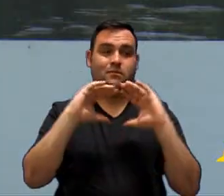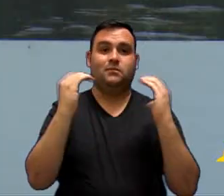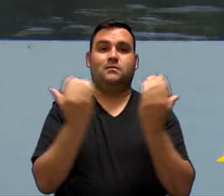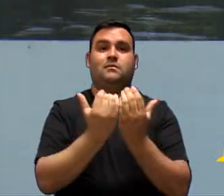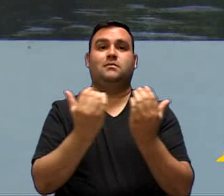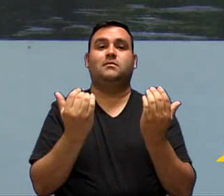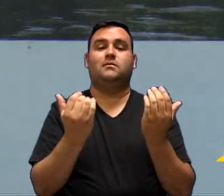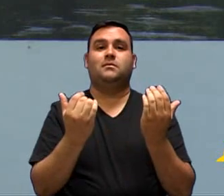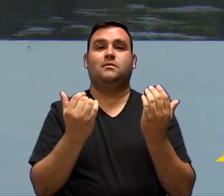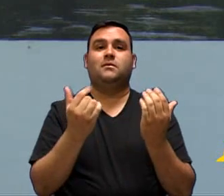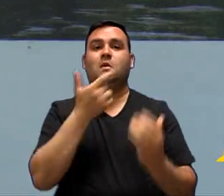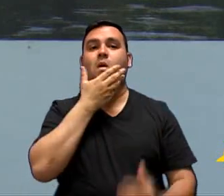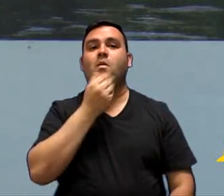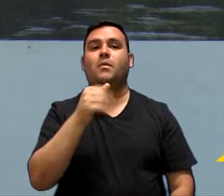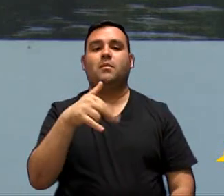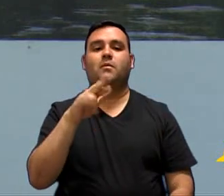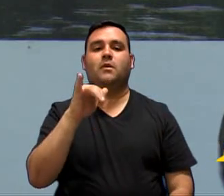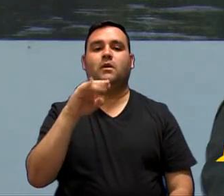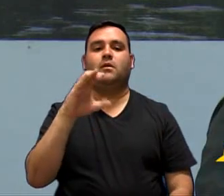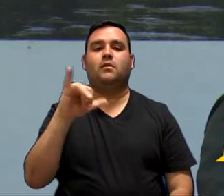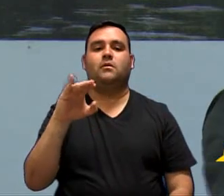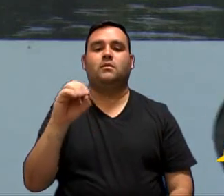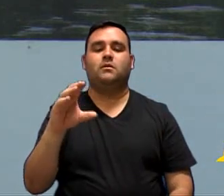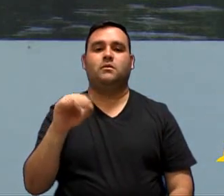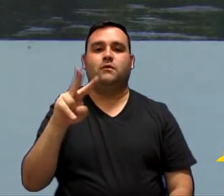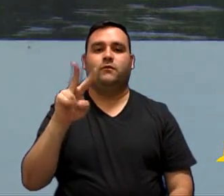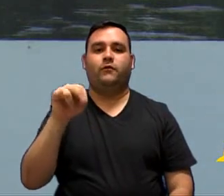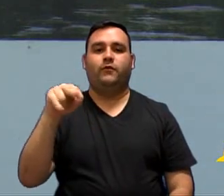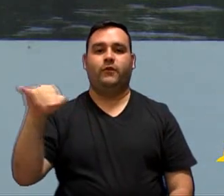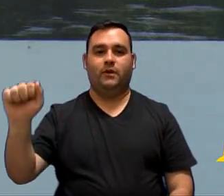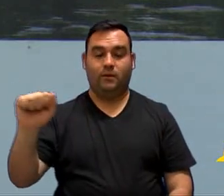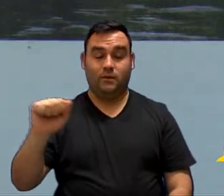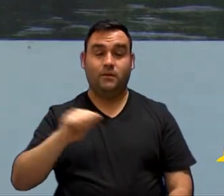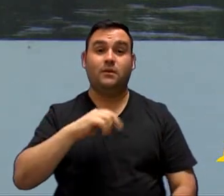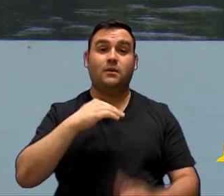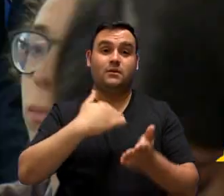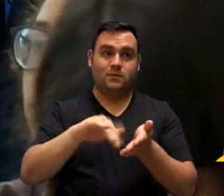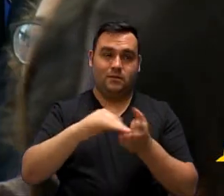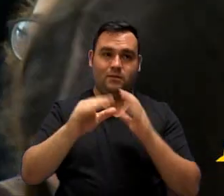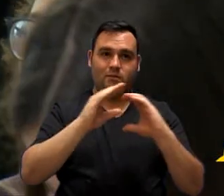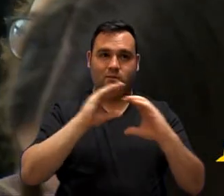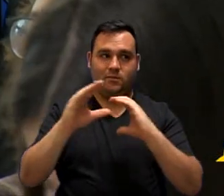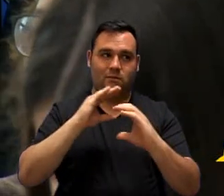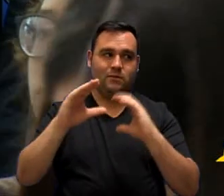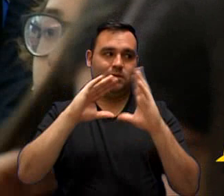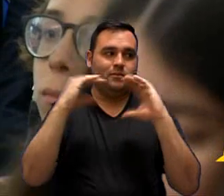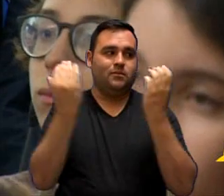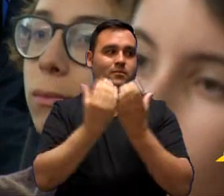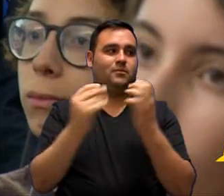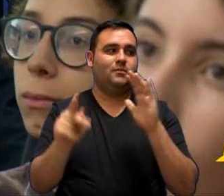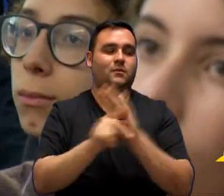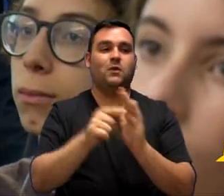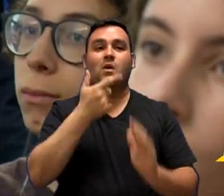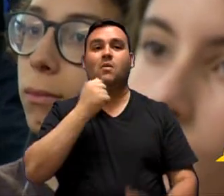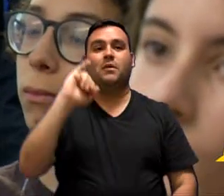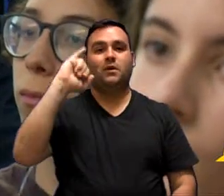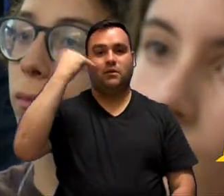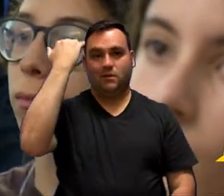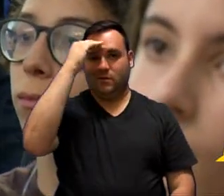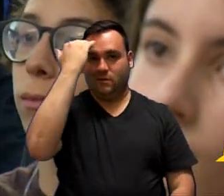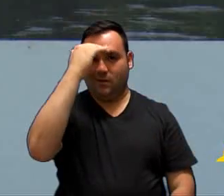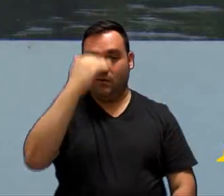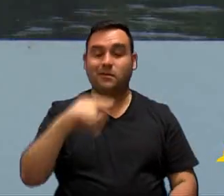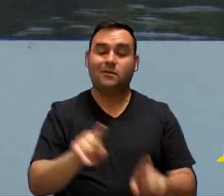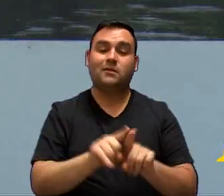Municipal, senhor Maurício Viana Campoi, do secretário de Comunicação Institucional da Câmara Municipal, senhor Jean Mello,